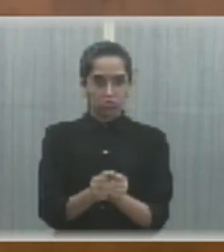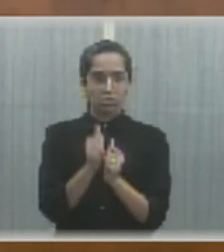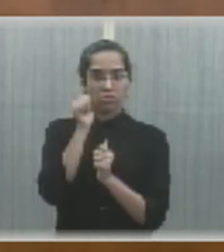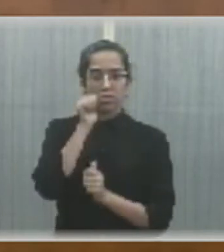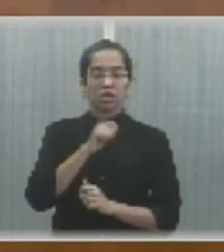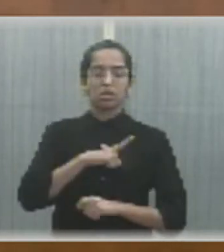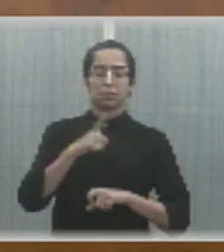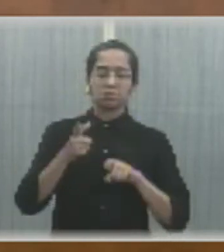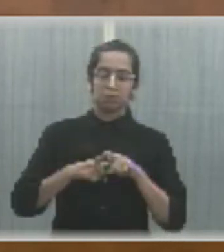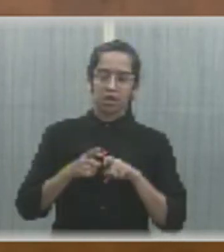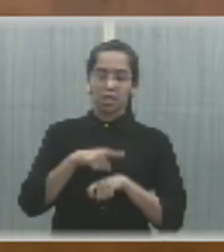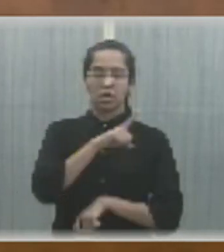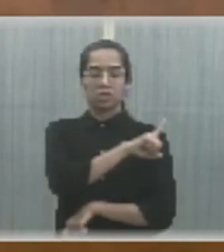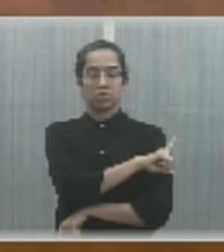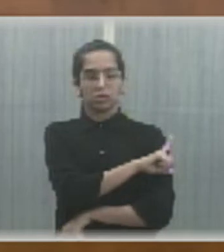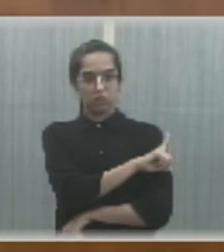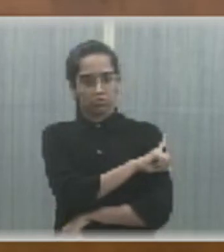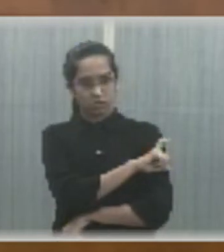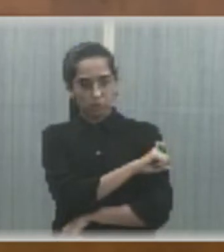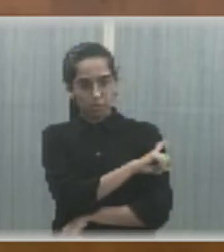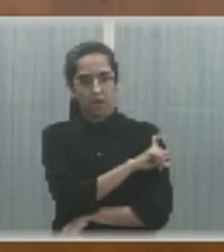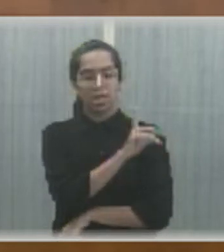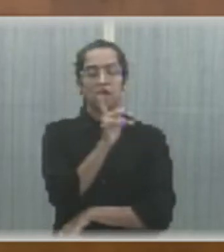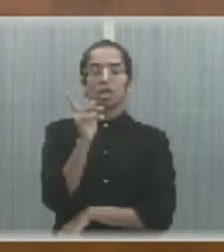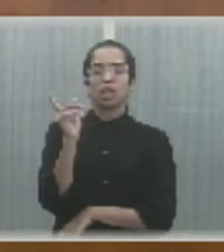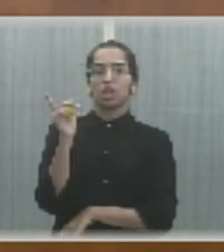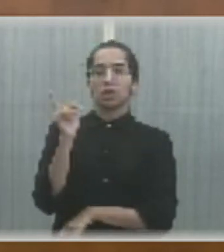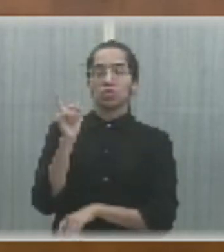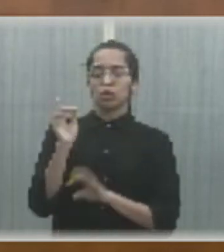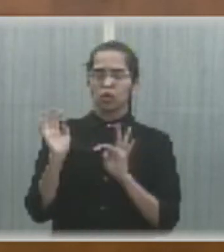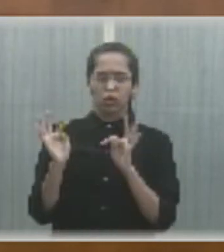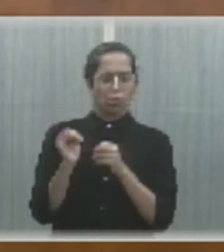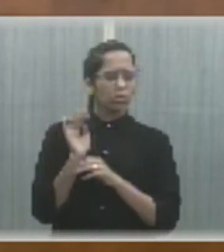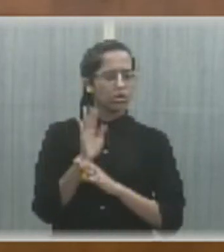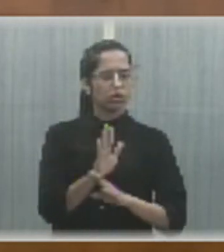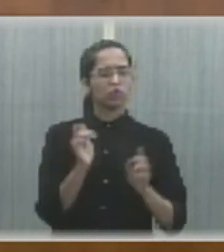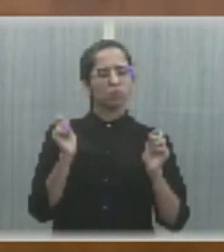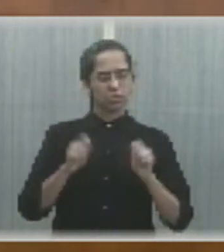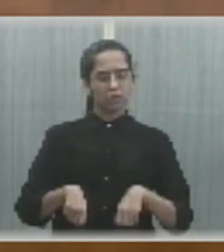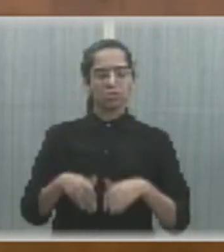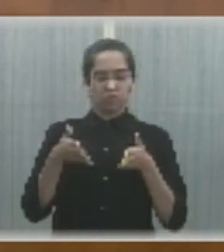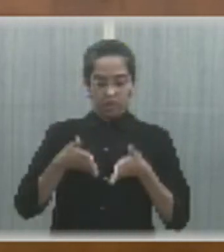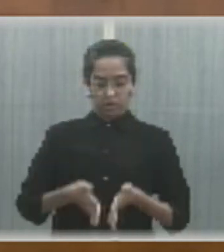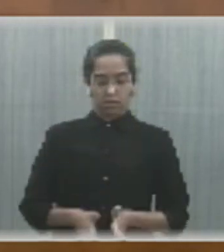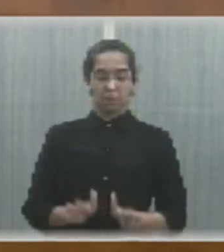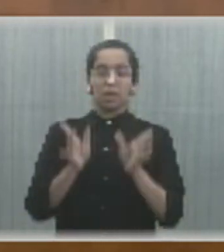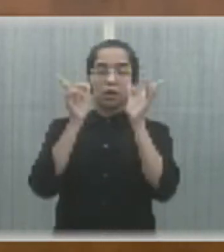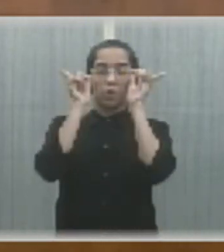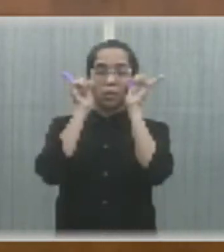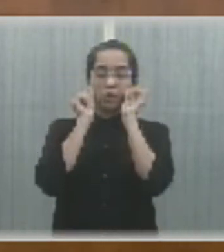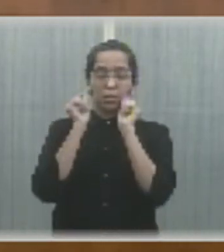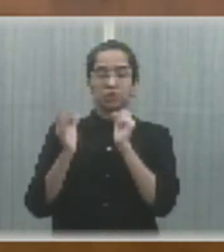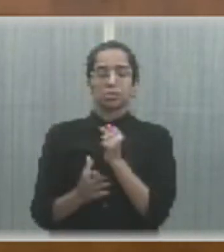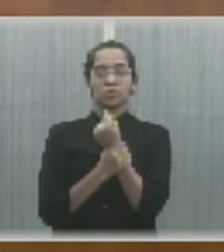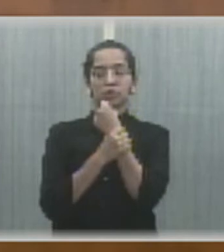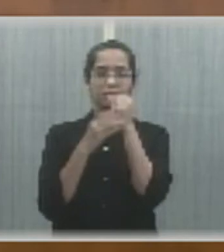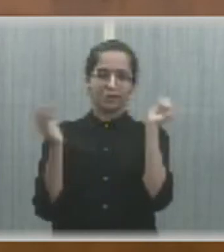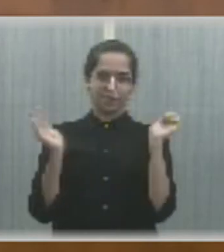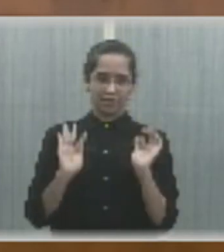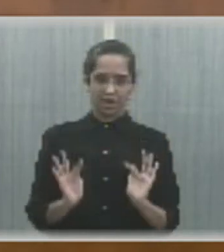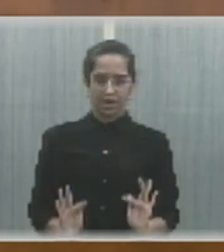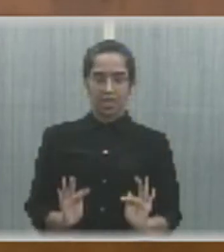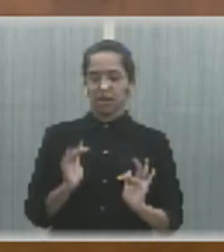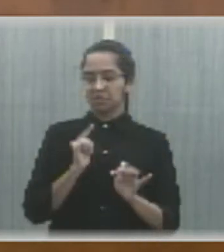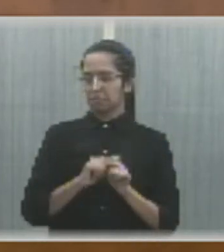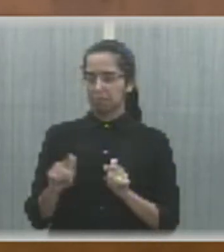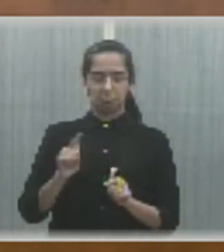tenha enfermeiro, que a mulher tenha toda assistência para que ela sim seja, tenha um parto seguro, feliz, sem